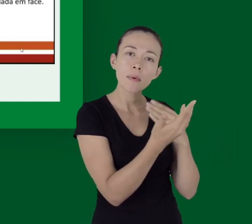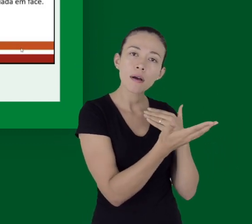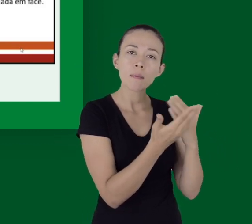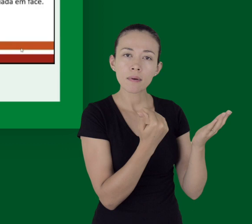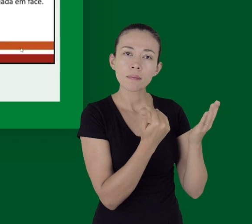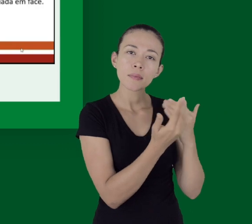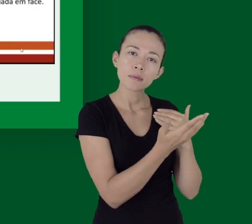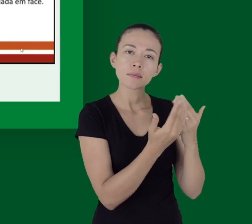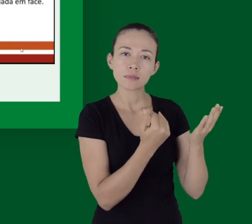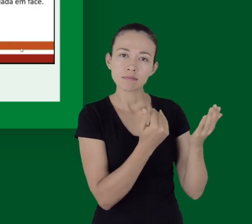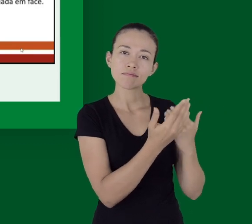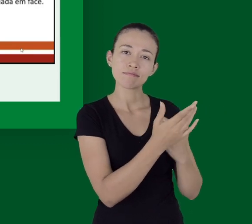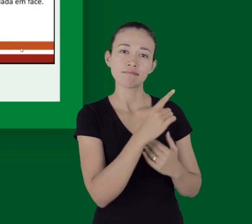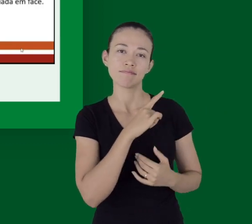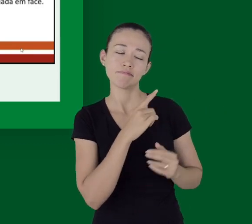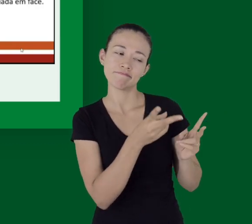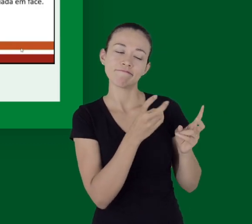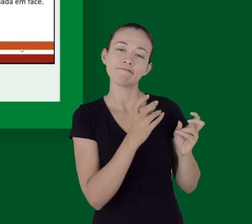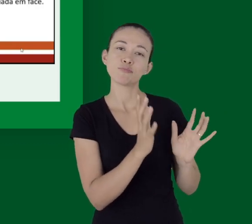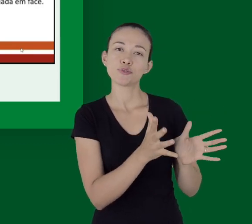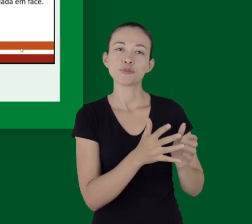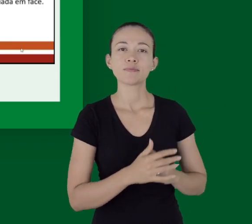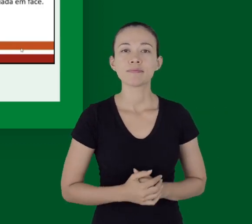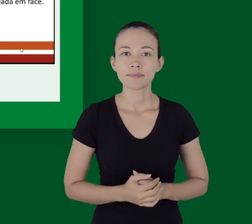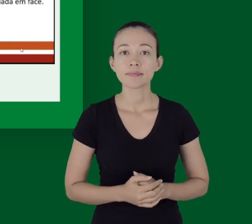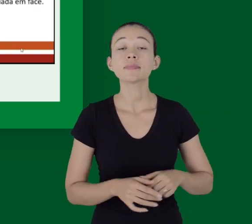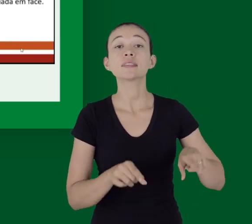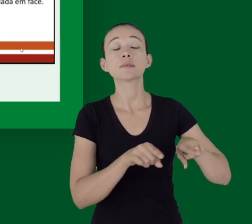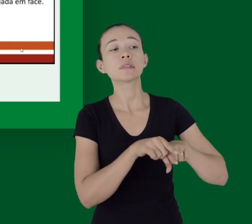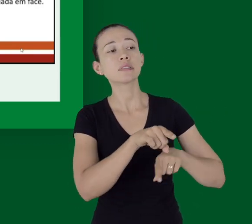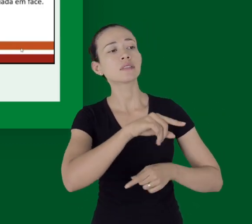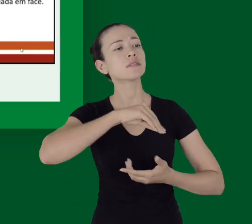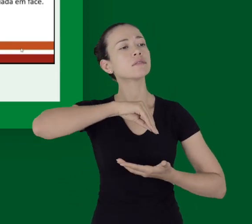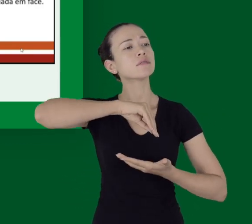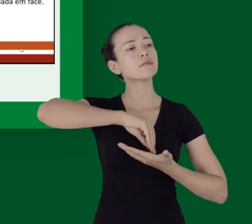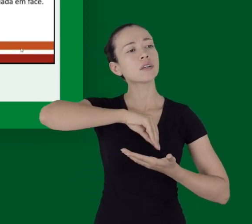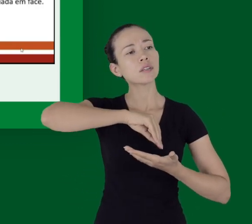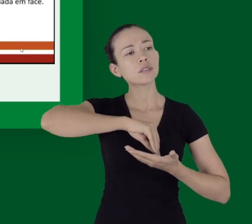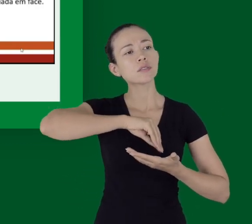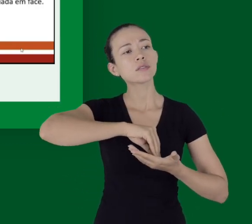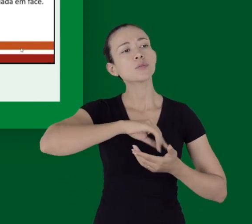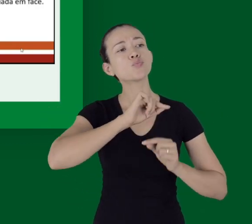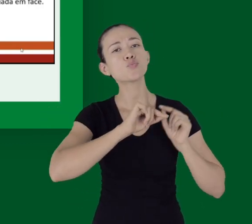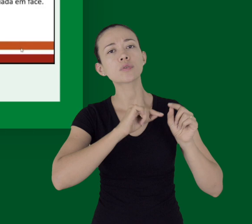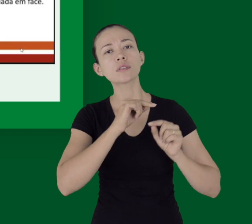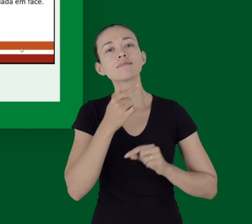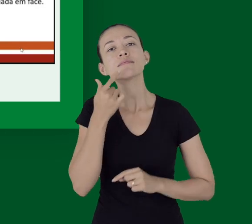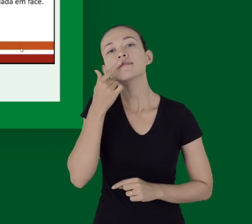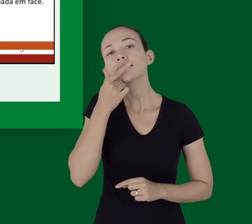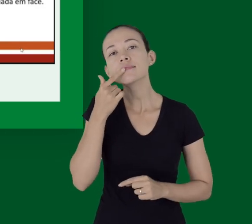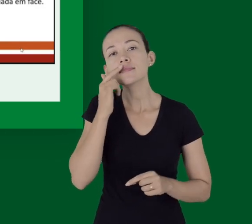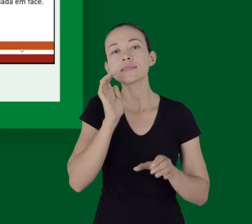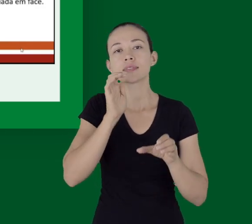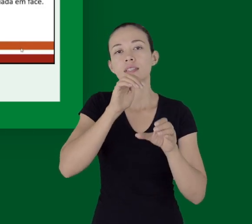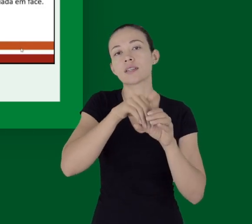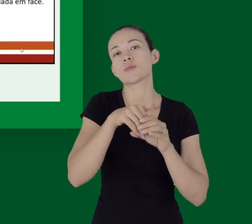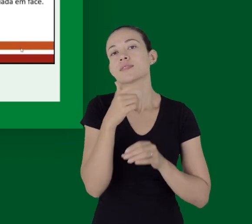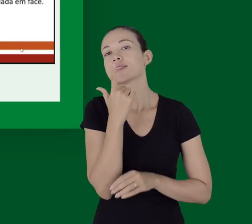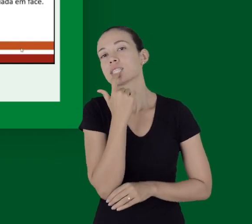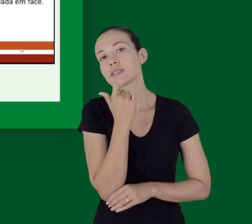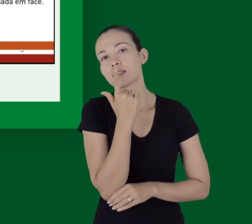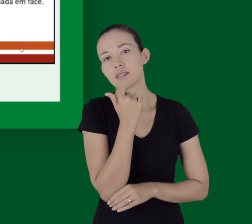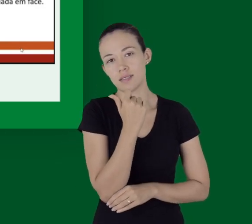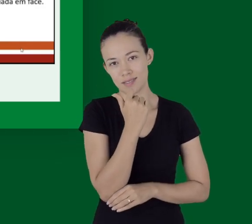está conversando com você, a consciência também você já conseguiu ver, e o que ficou faltando de sinais vitais seria a glicemia, né? Se você